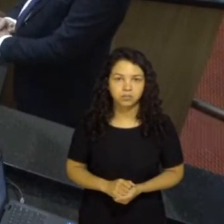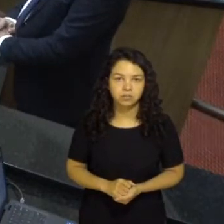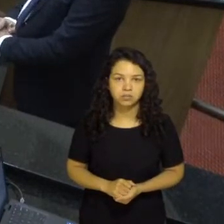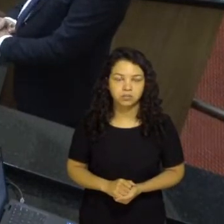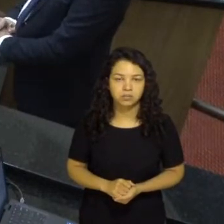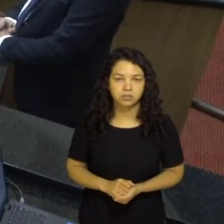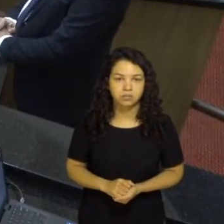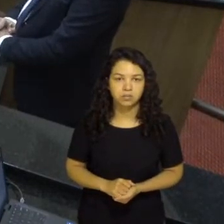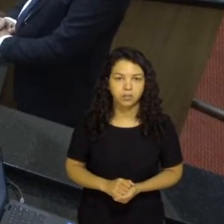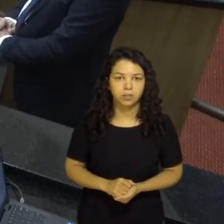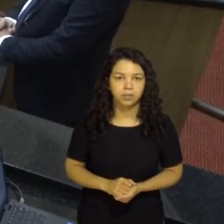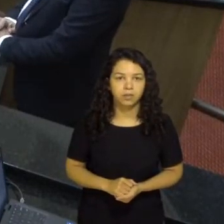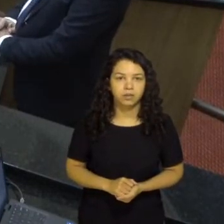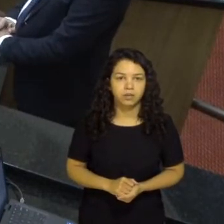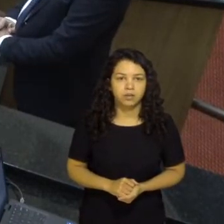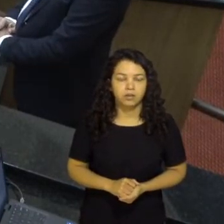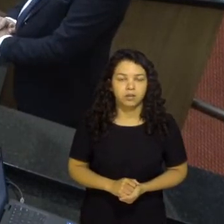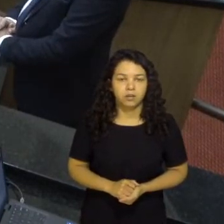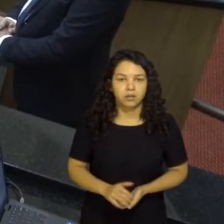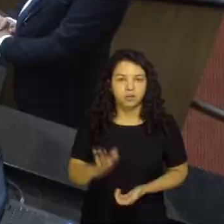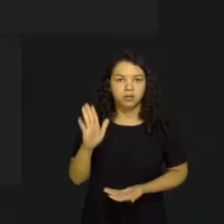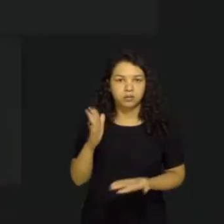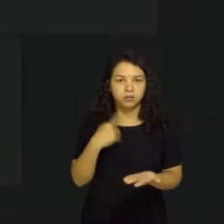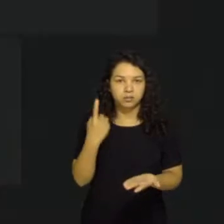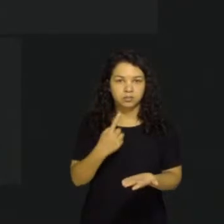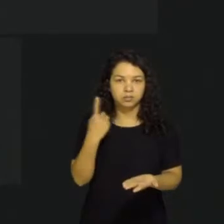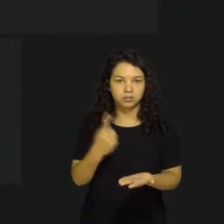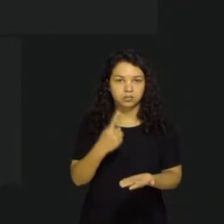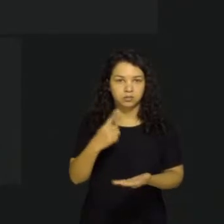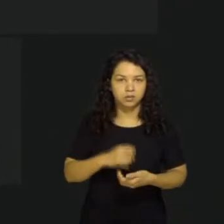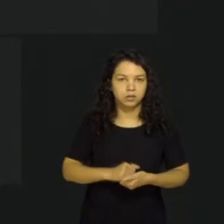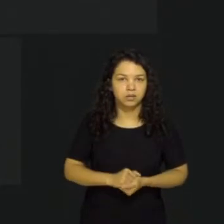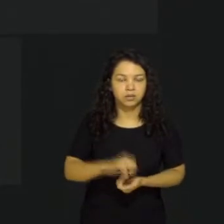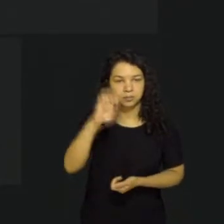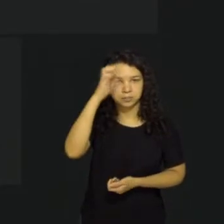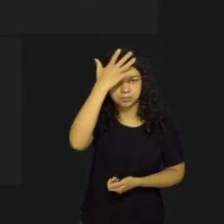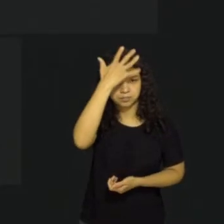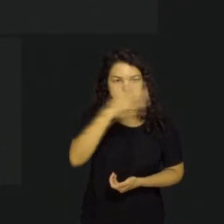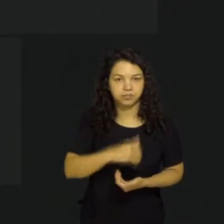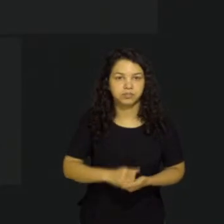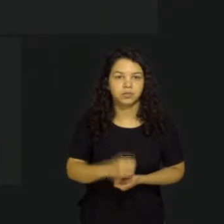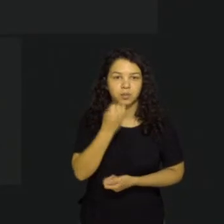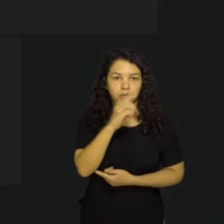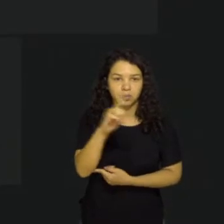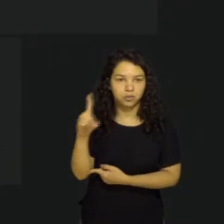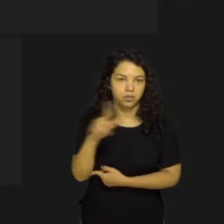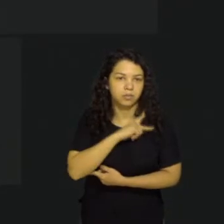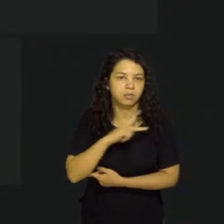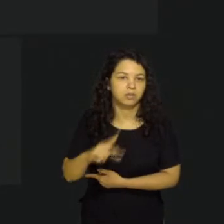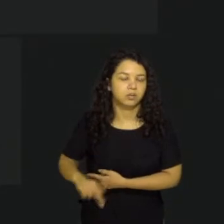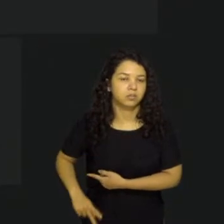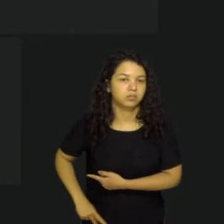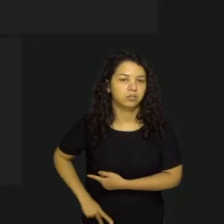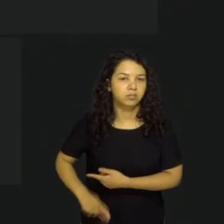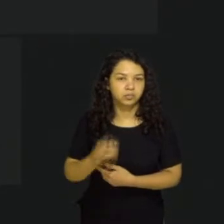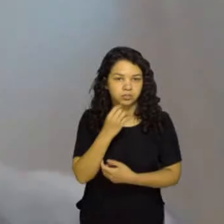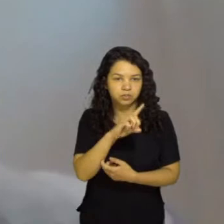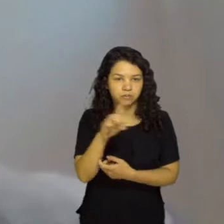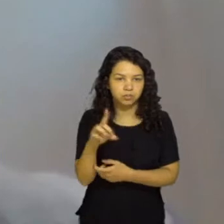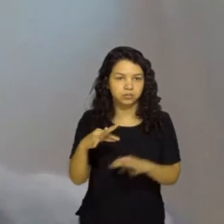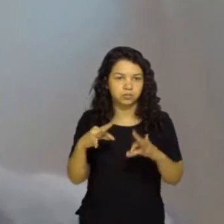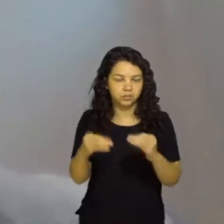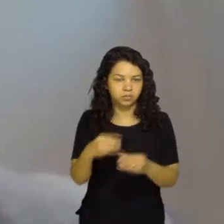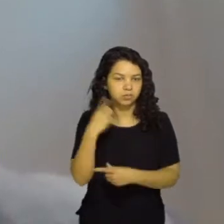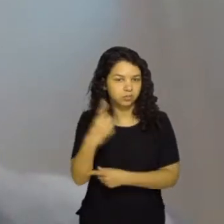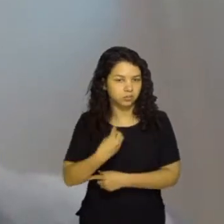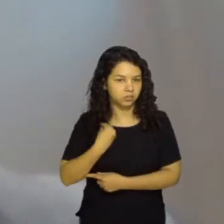Senhor presidente, pela ordem. Pela ordem, deputado Emerson Stein. Bom dia, presidente. Bom dia a todos os deputados